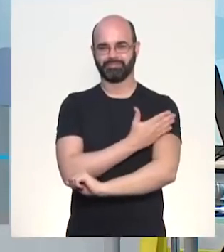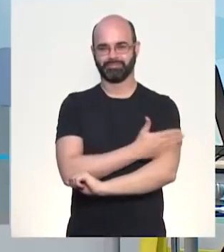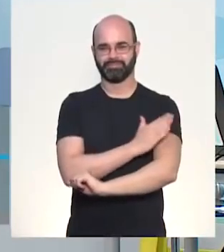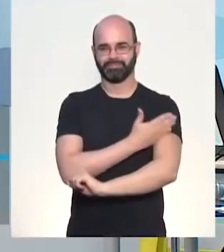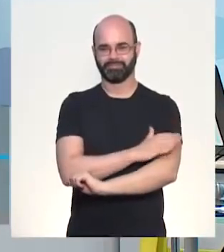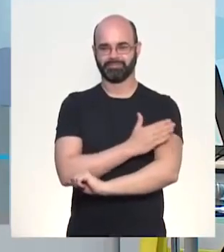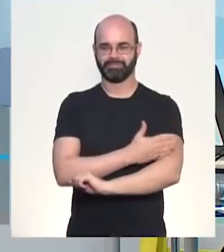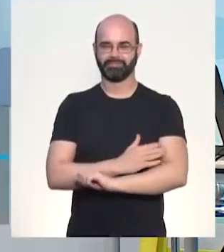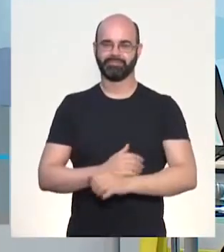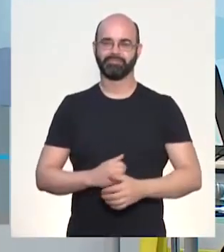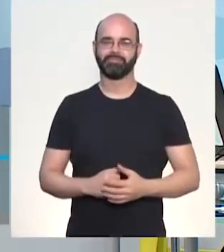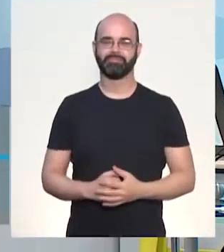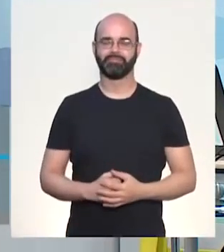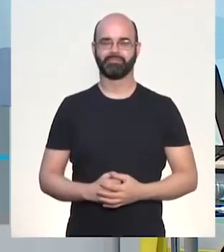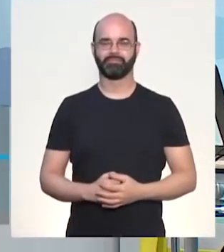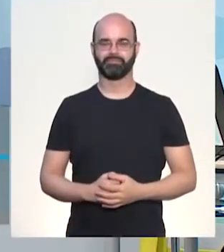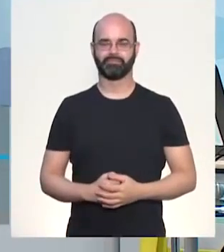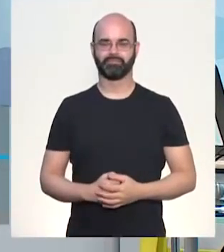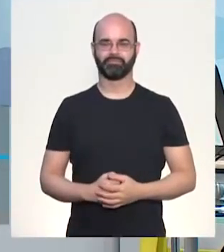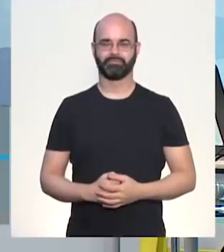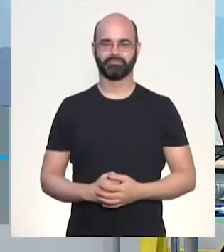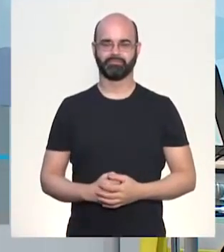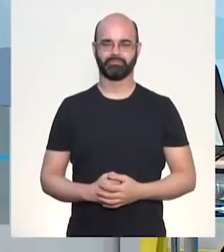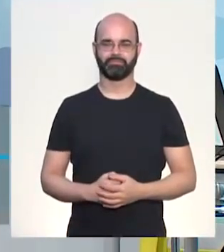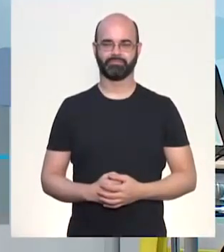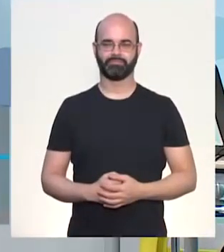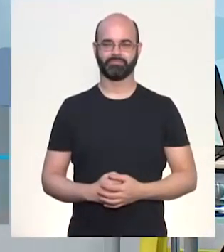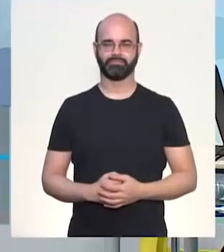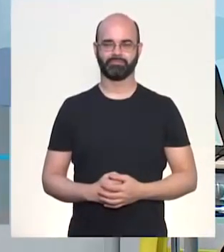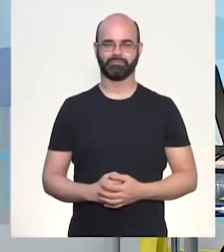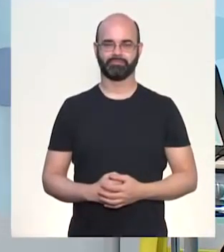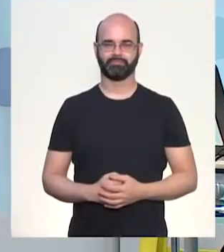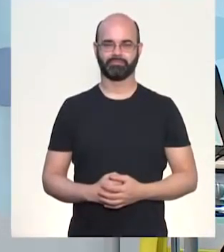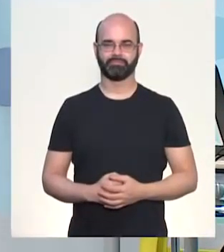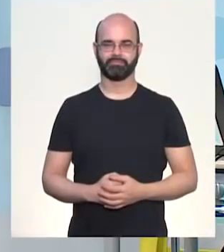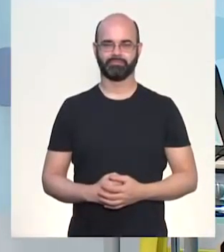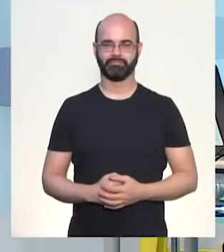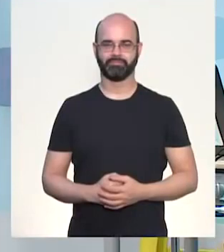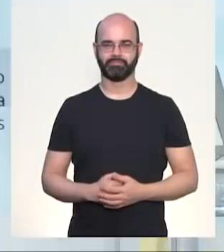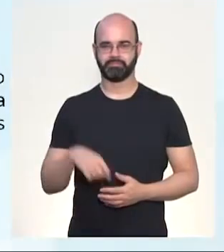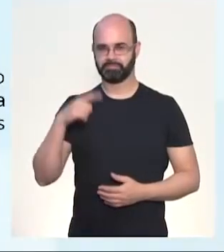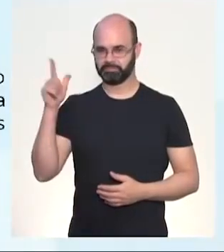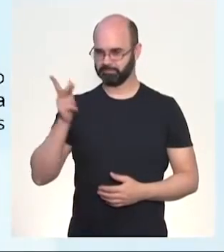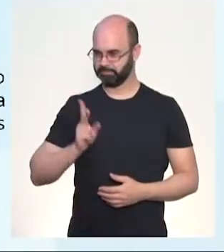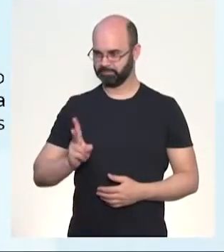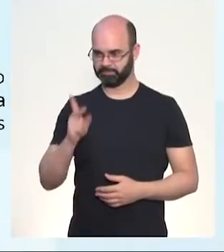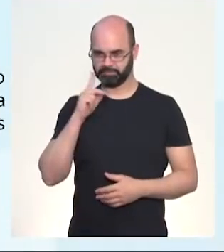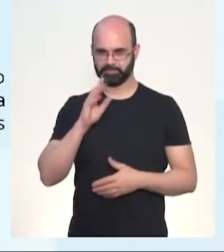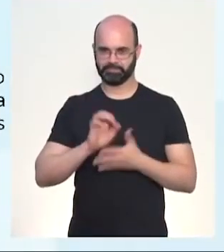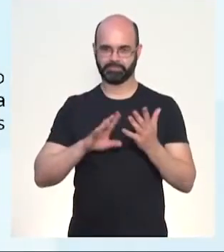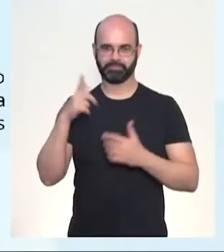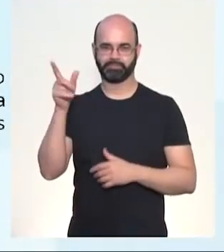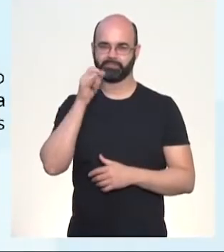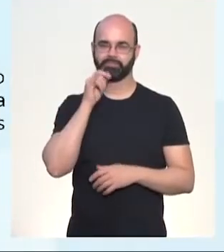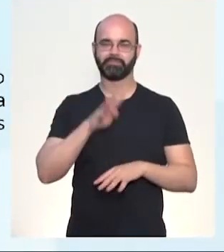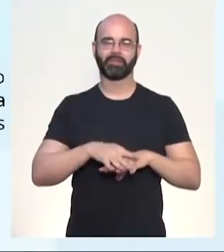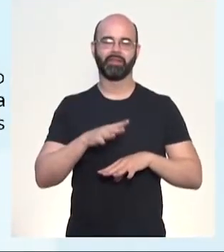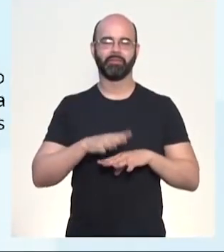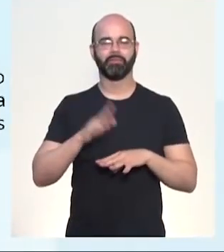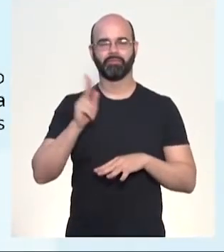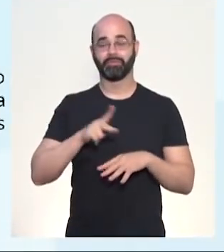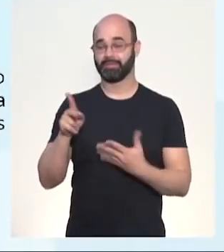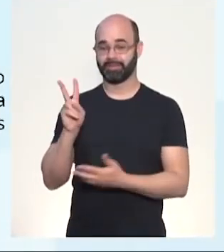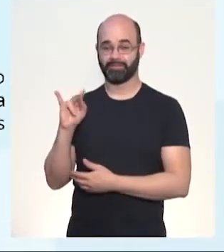fazer recortes. Tudo bem? Olha lá. Vamos construir, vamos trabalhar a próxima atividade, Vivi? Bora. Olha lá, uma professora de matemática, pode ser